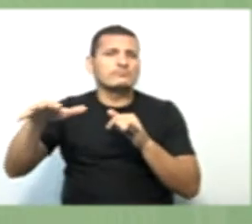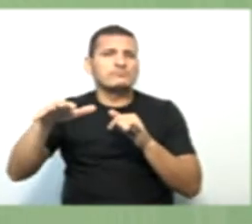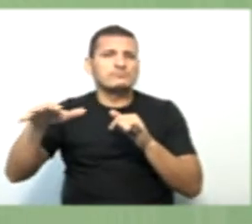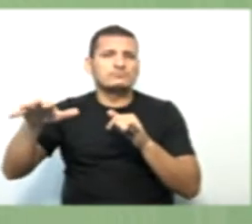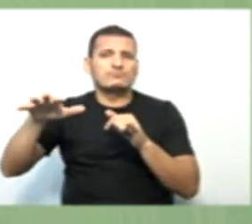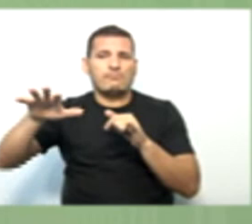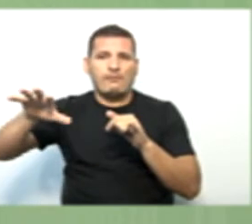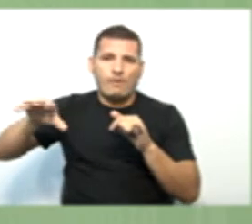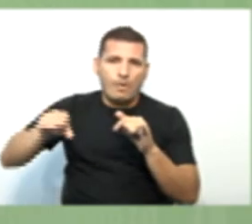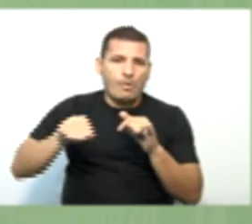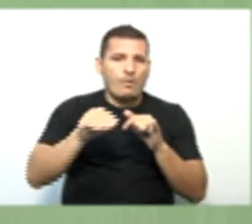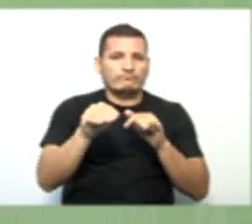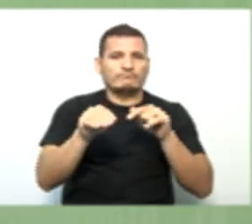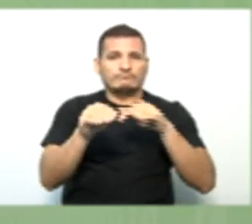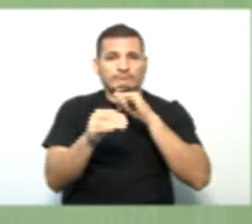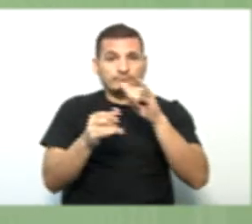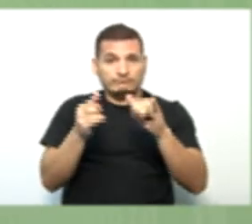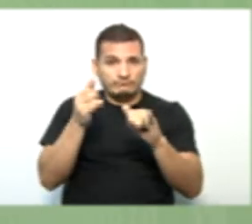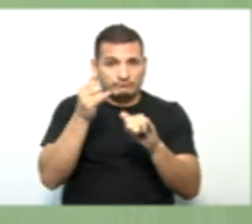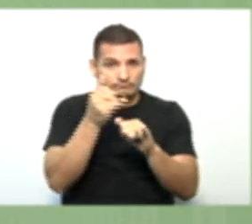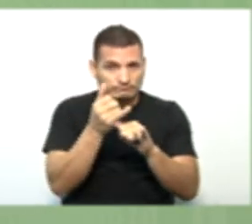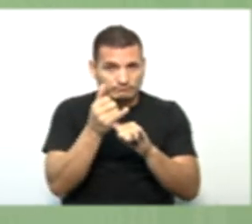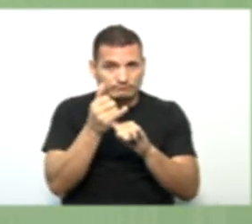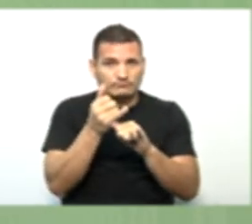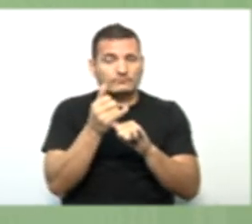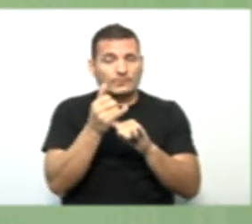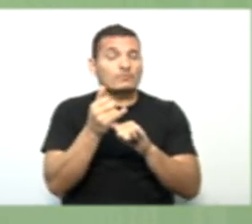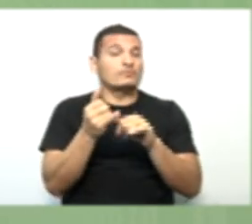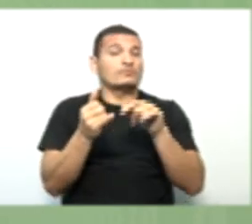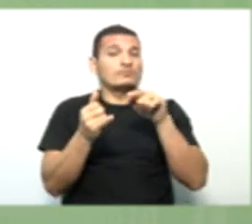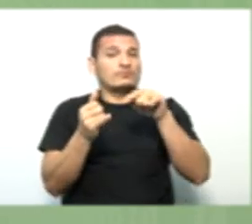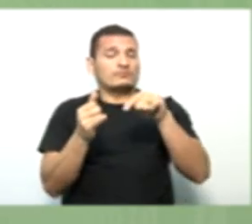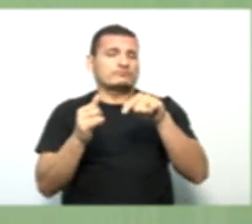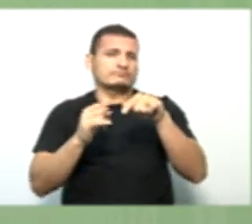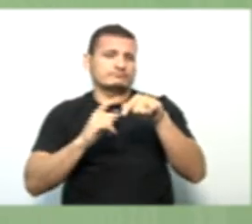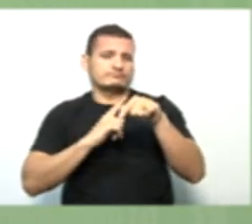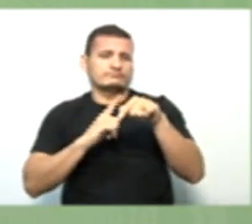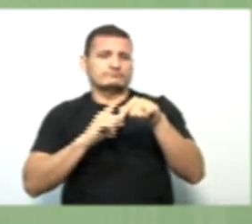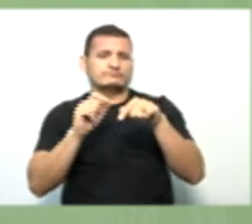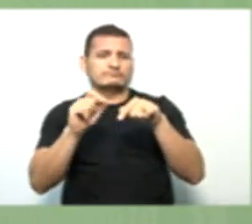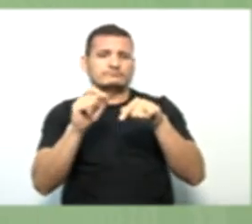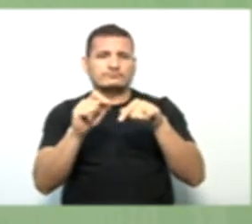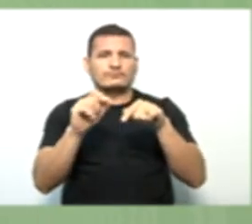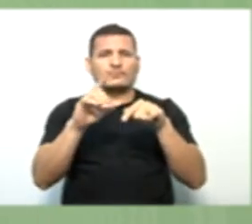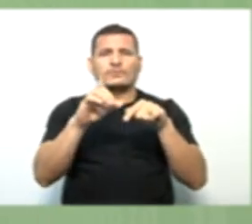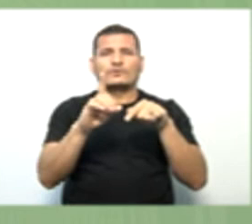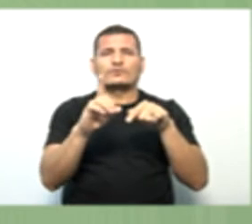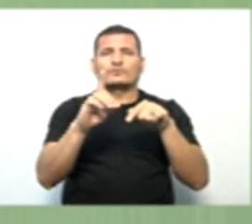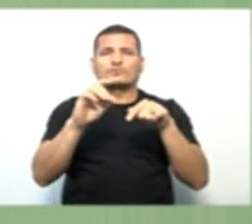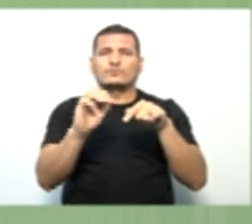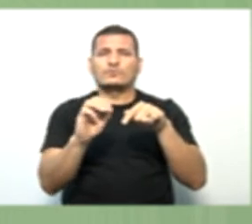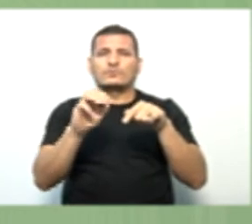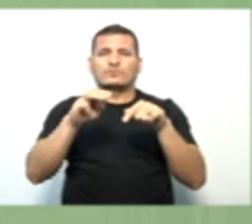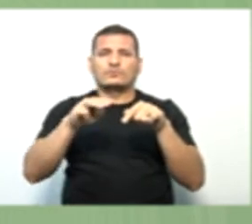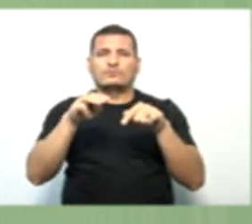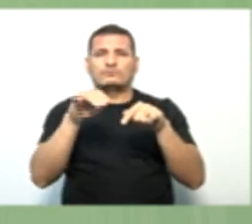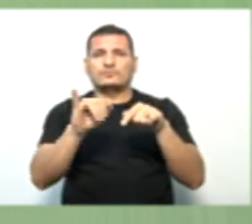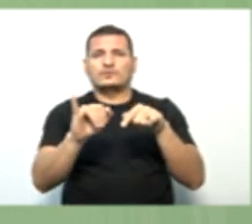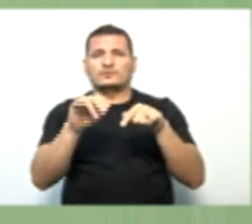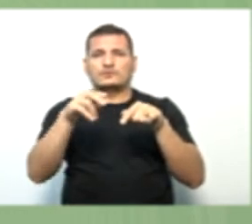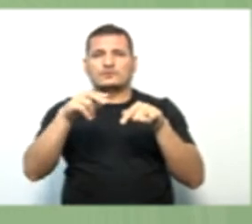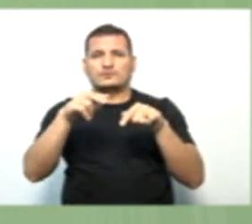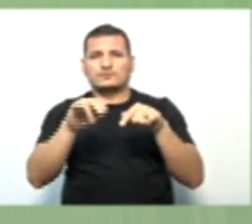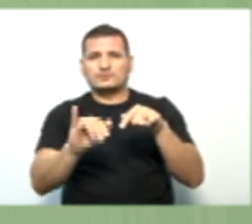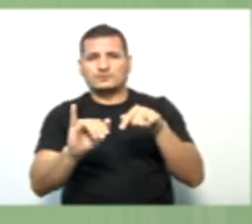virtual, nós precisamos estabelecer um domínio para esse dado. E os principais domínios que nós temos na programação